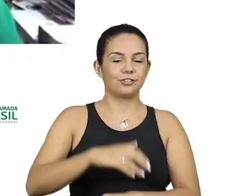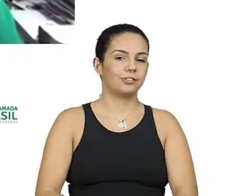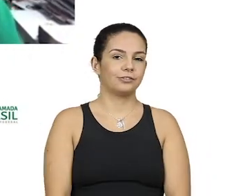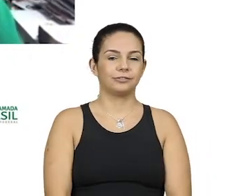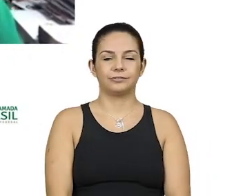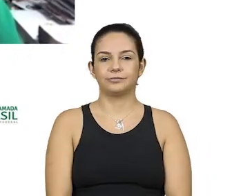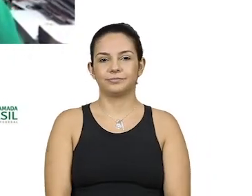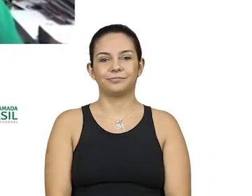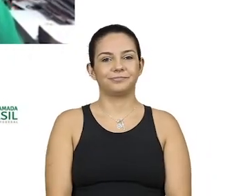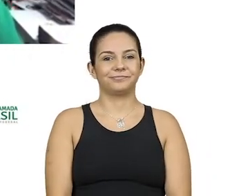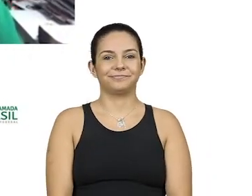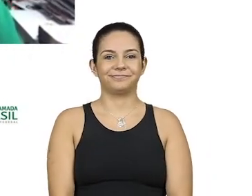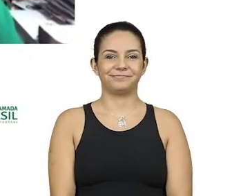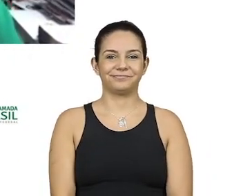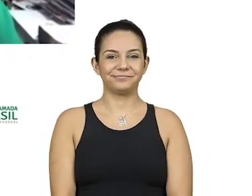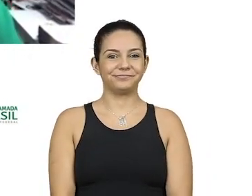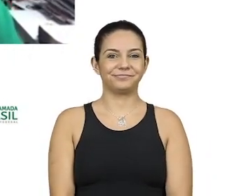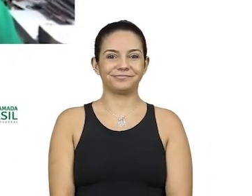E quebrou.